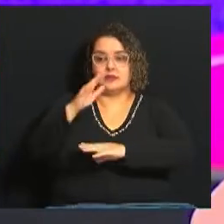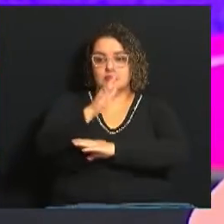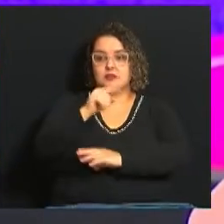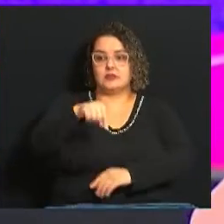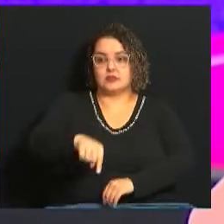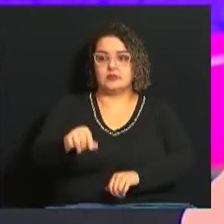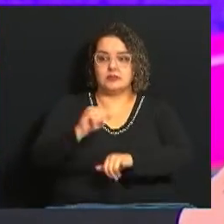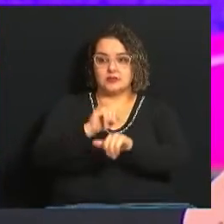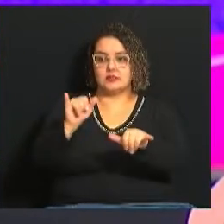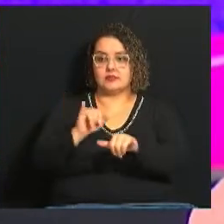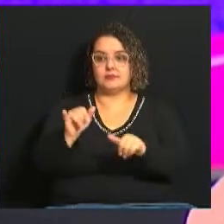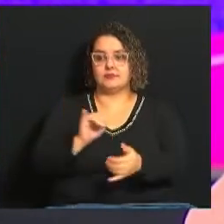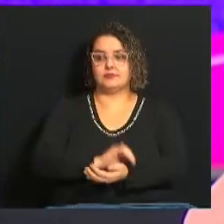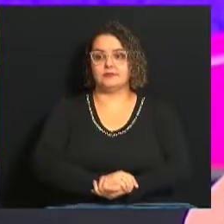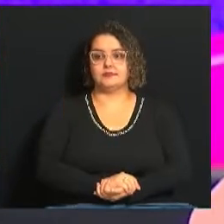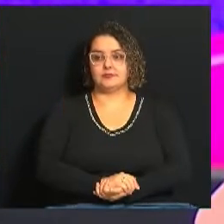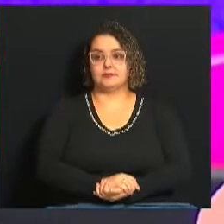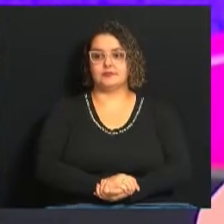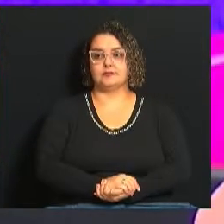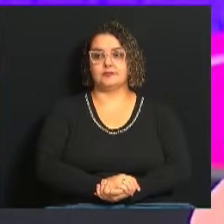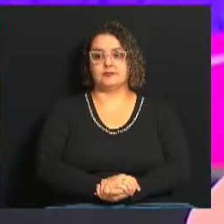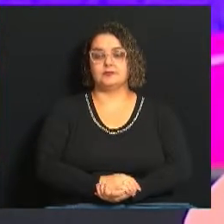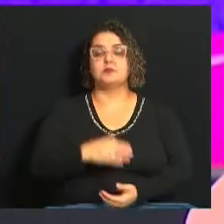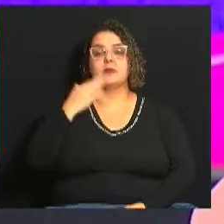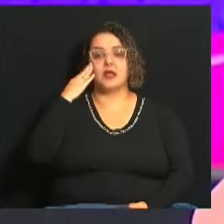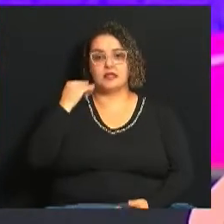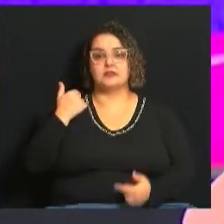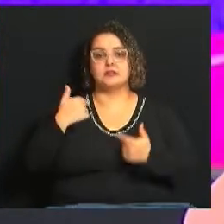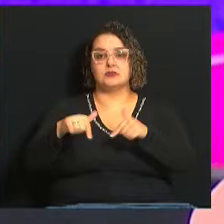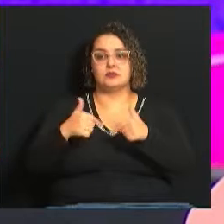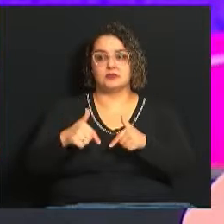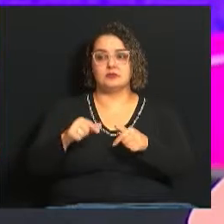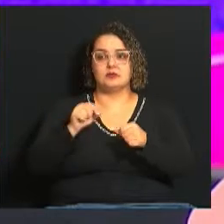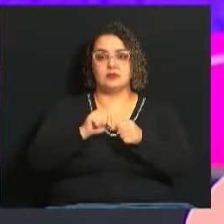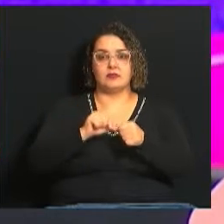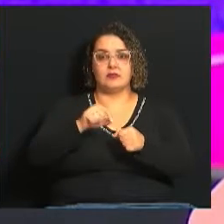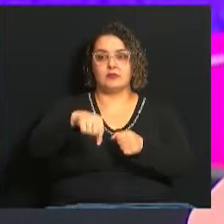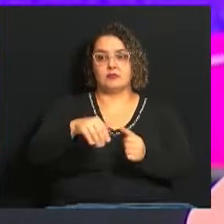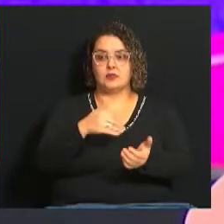campanha. Sei do trabalho que é feito por essa secretaria